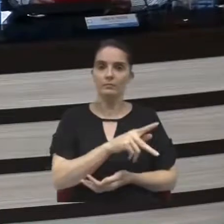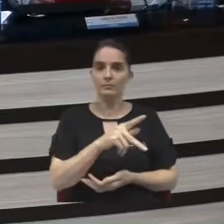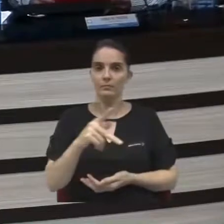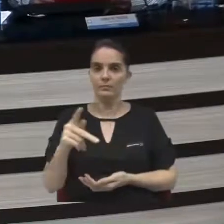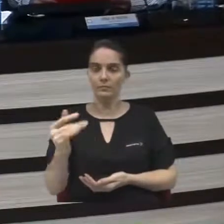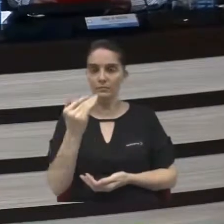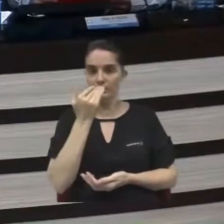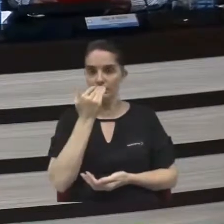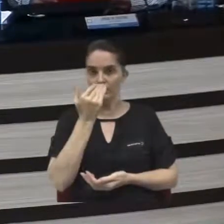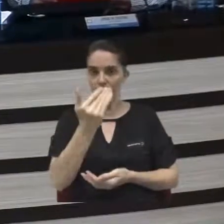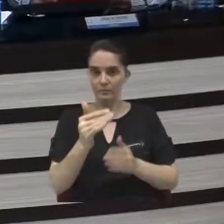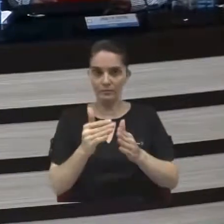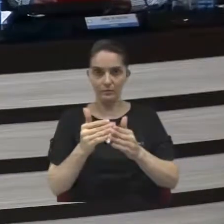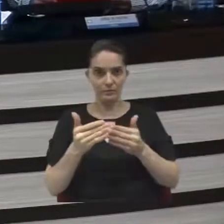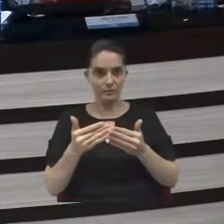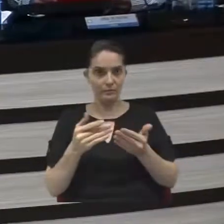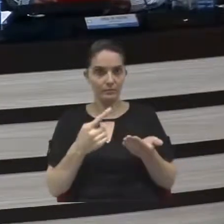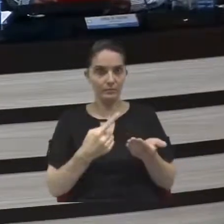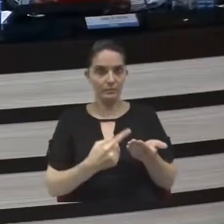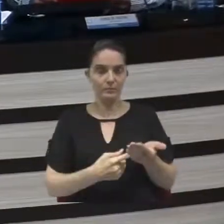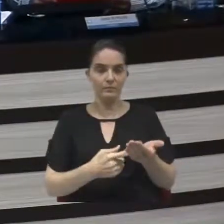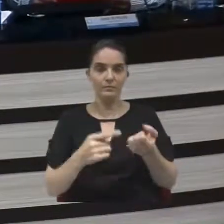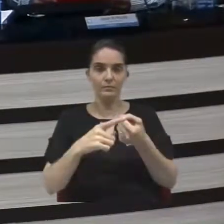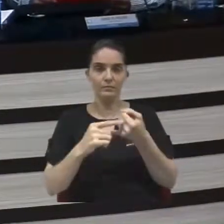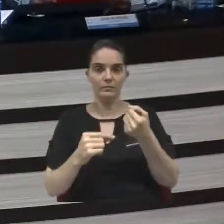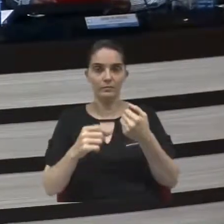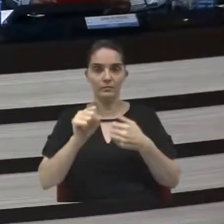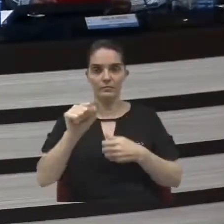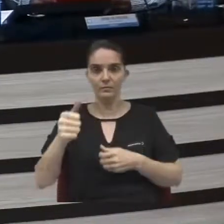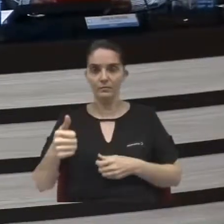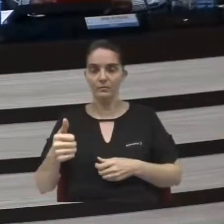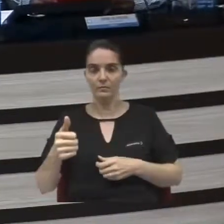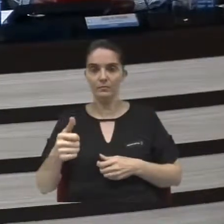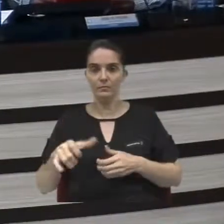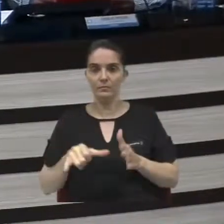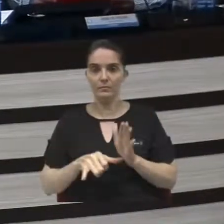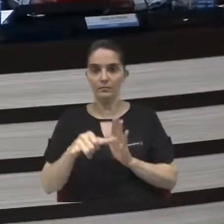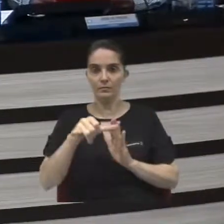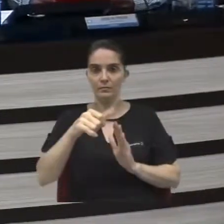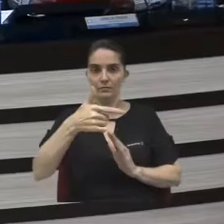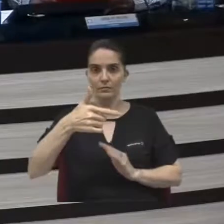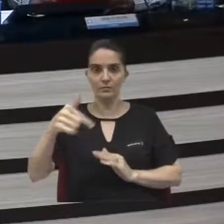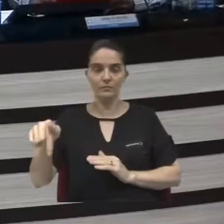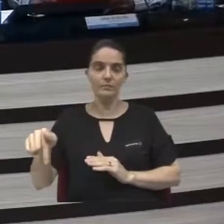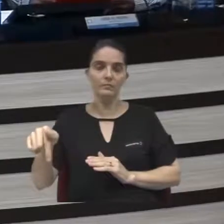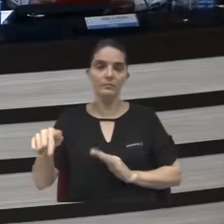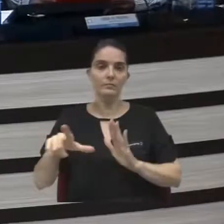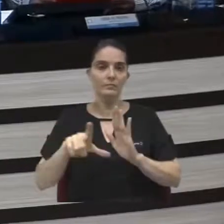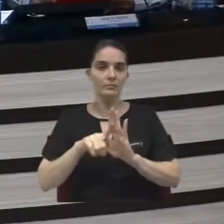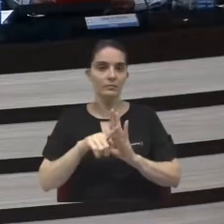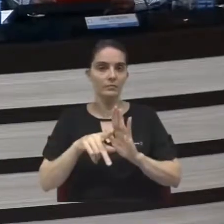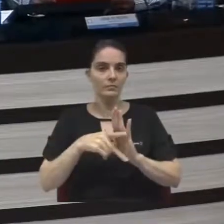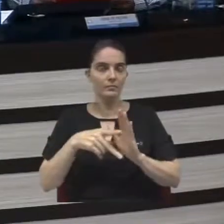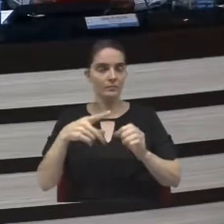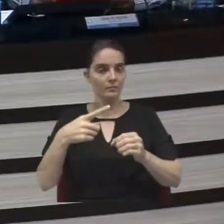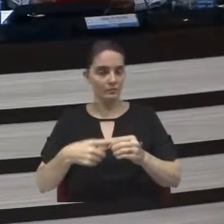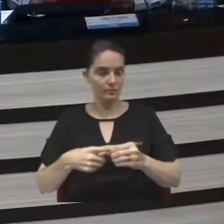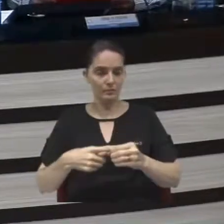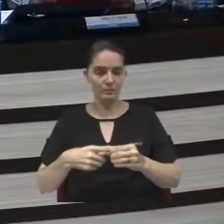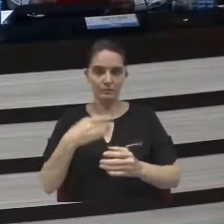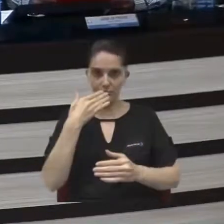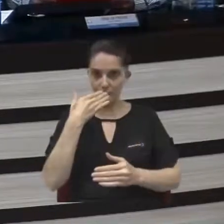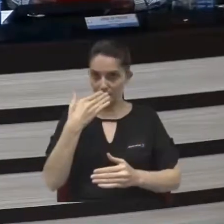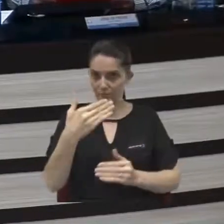venho à ilustre presença de Vossa Excelência com fundamento no artigo 81, inciso 27º da Lei Orgânica do Município, a